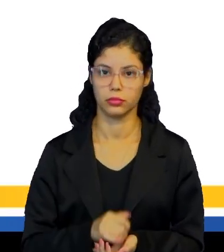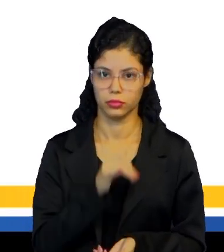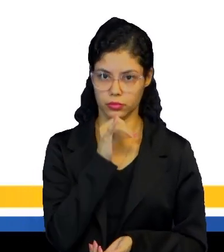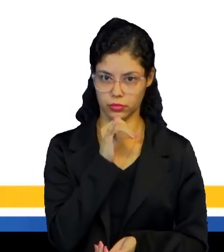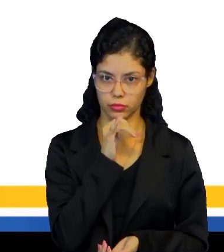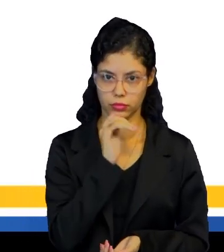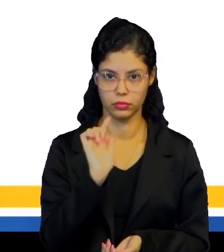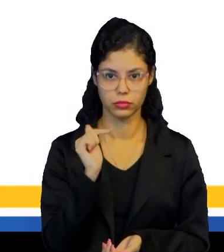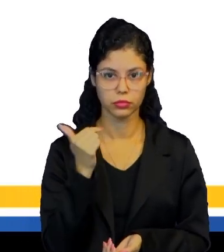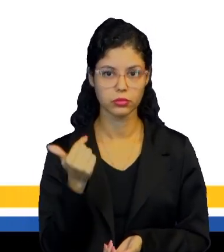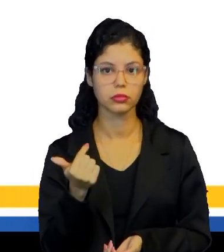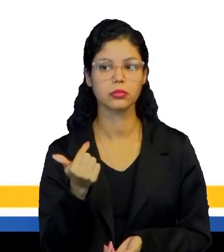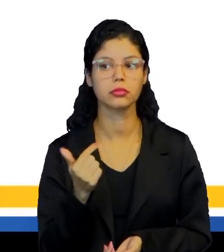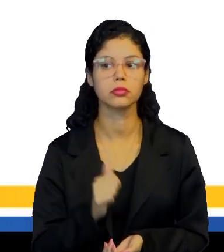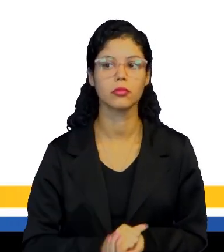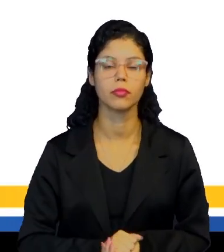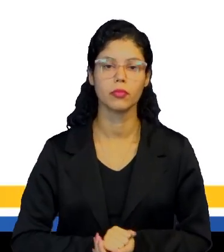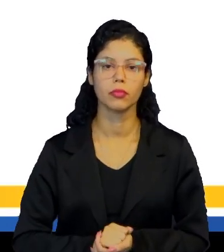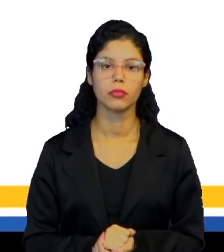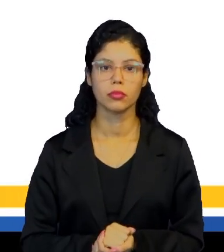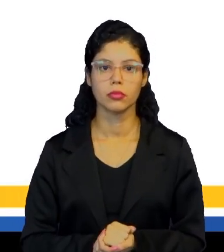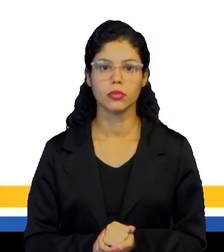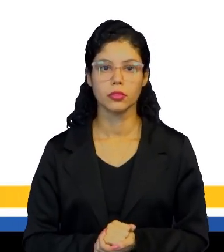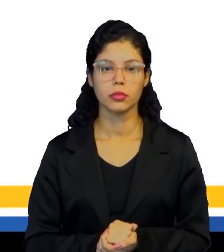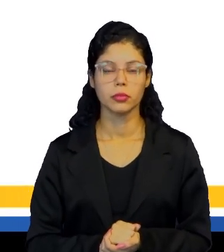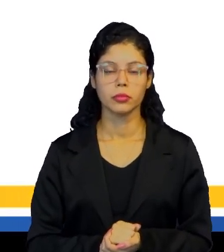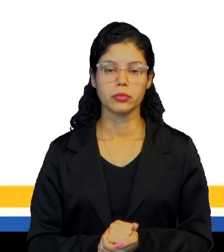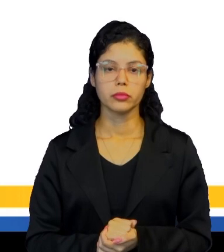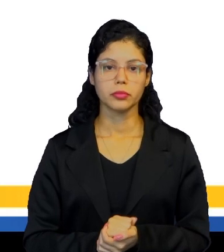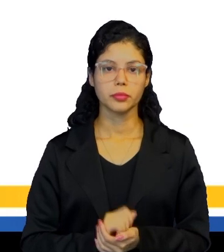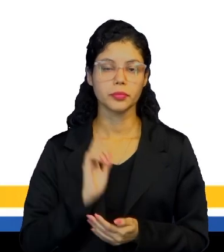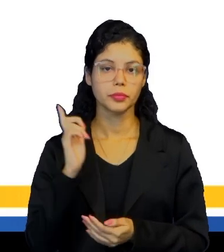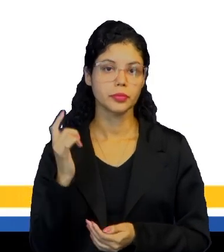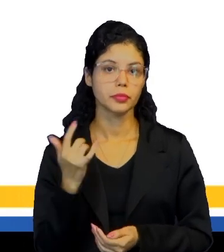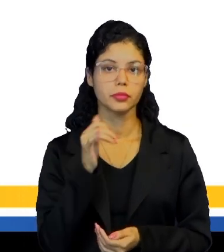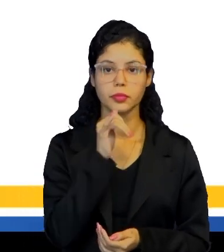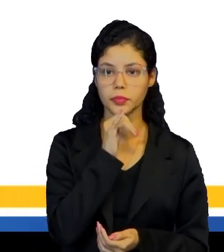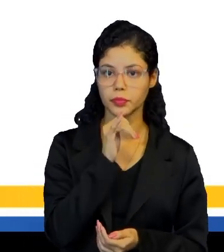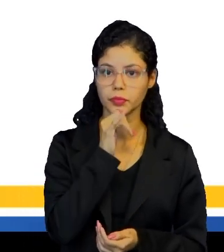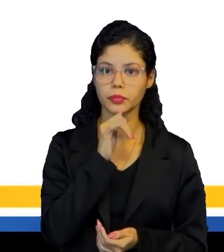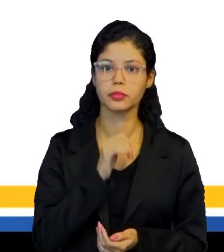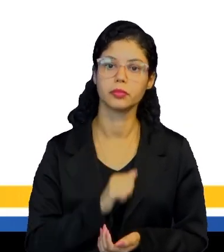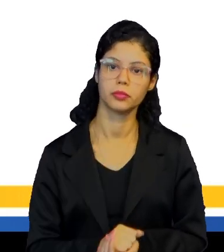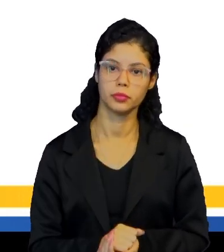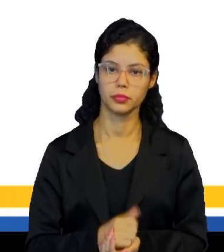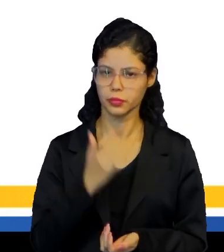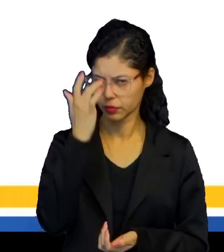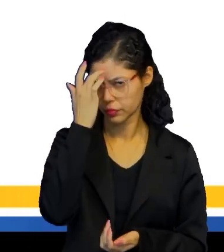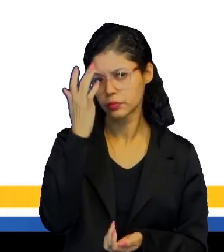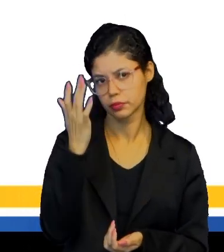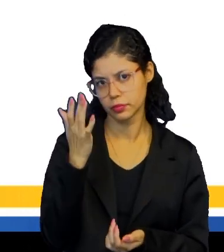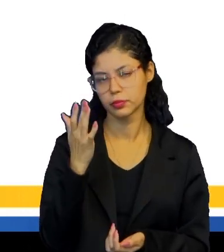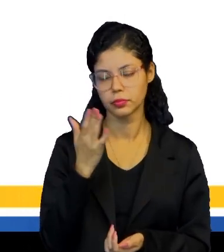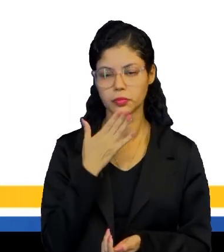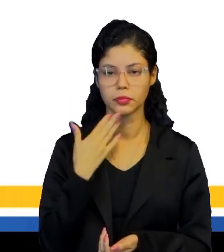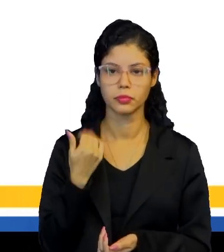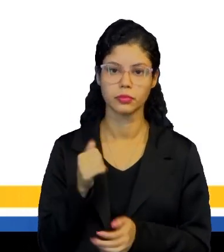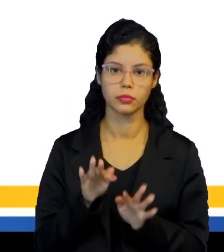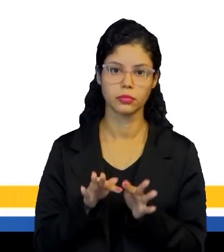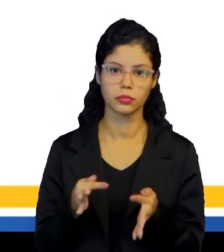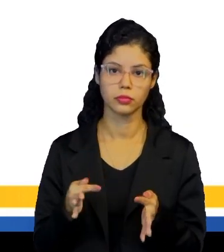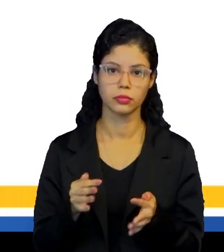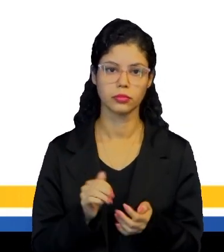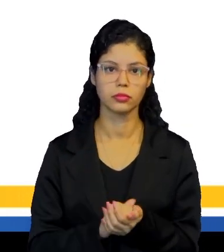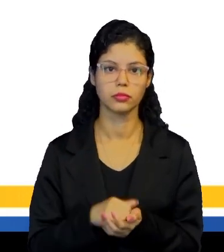um é um outro exemplo então Observe aqui neste outro exemplo ele é bem mais simples